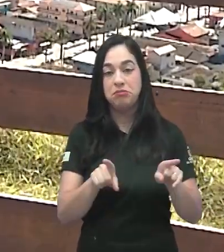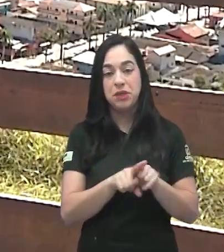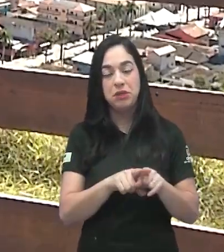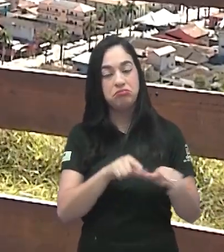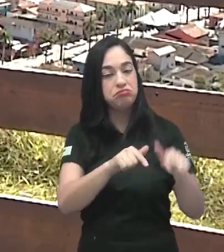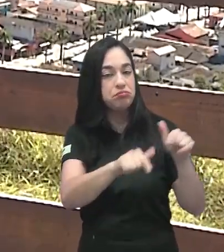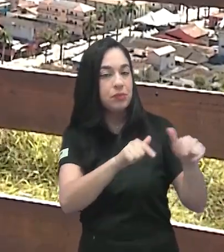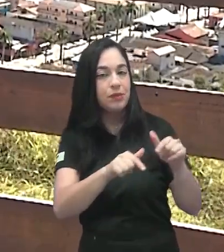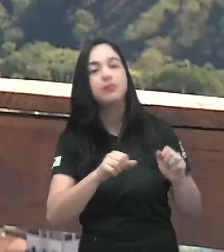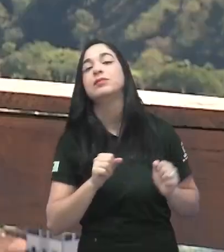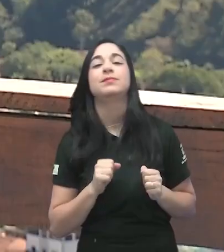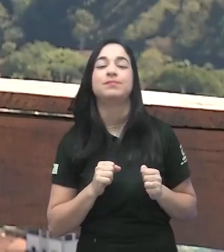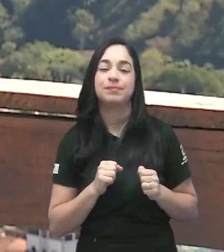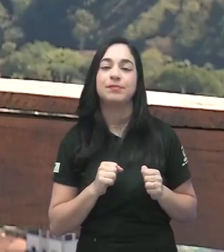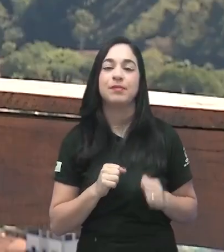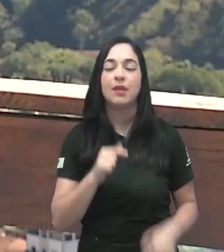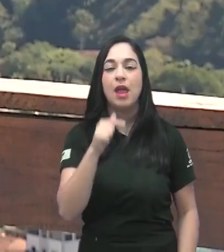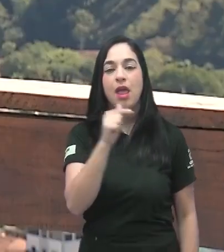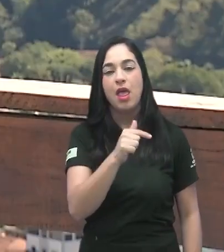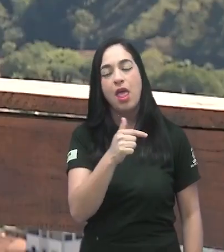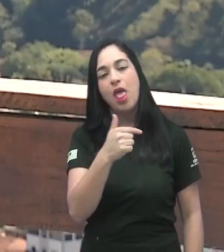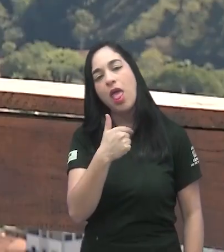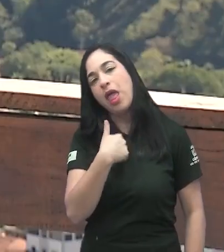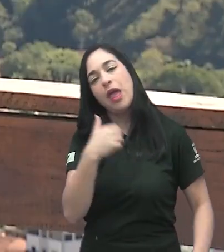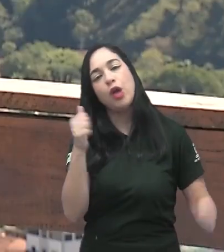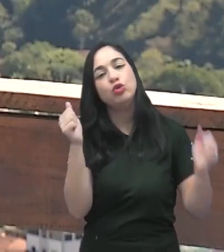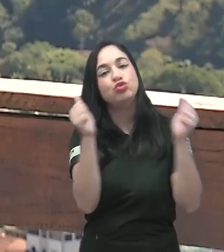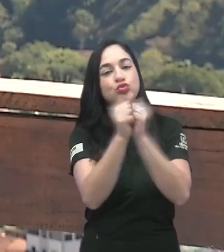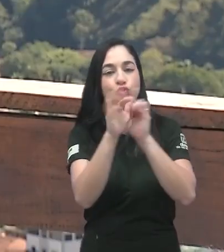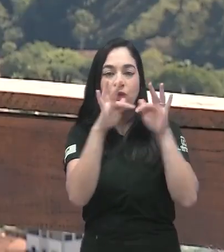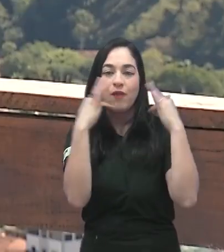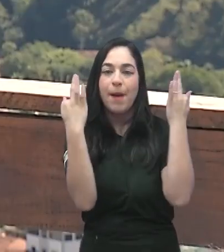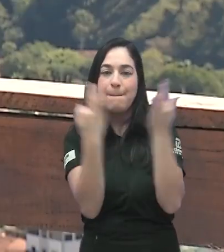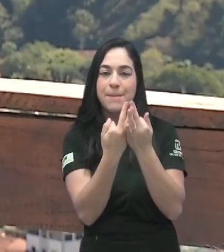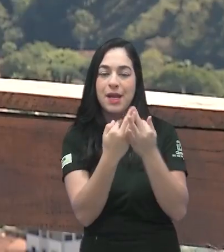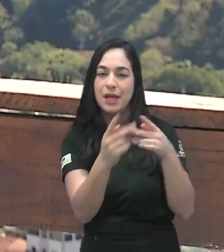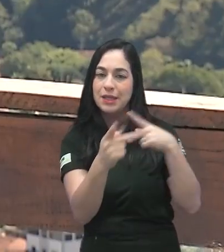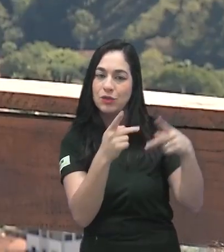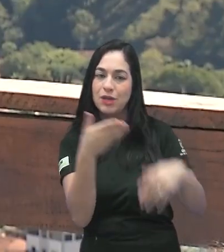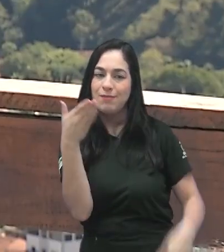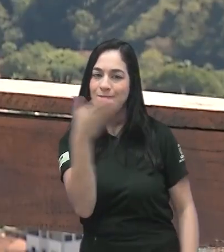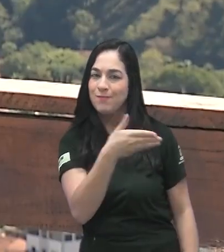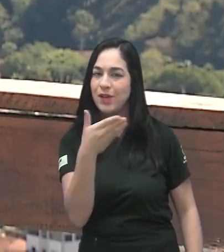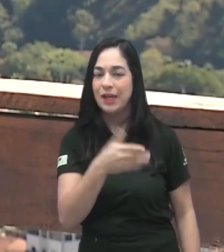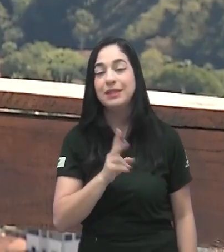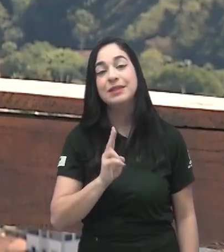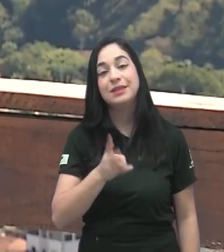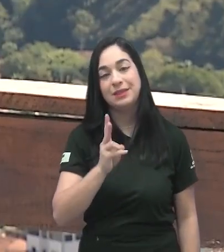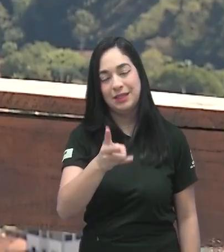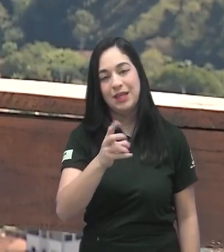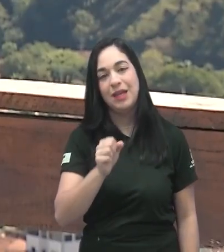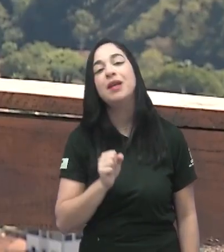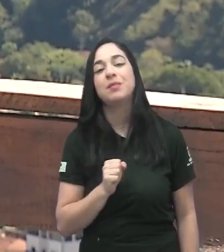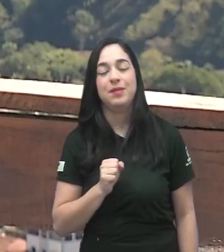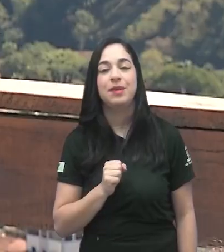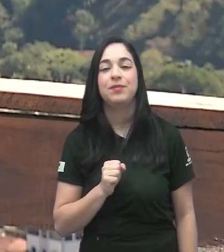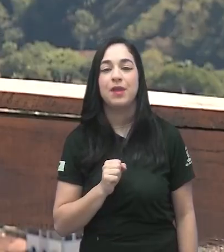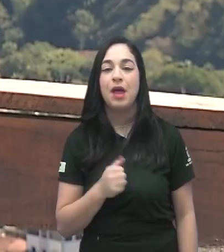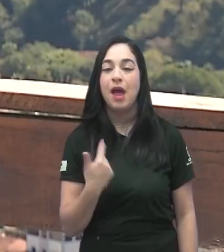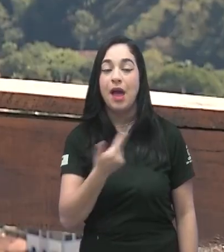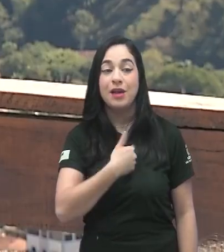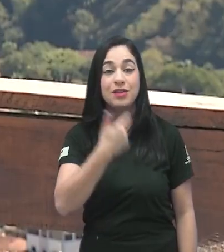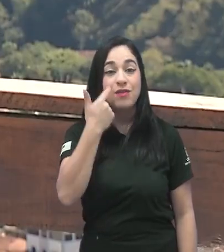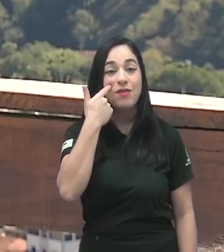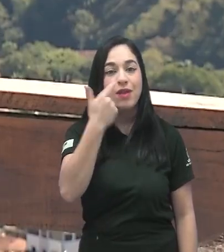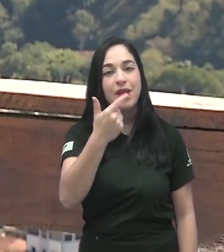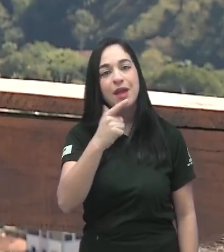tarefas do dia a dia. A gente sempre está indo para São José dos Campos, eu, minha família. A cidade mesmo sempre está indo para